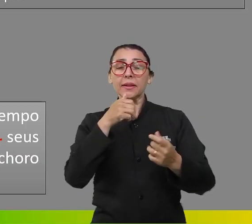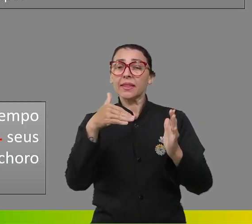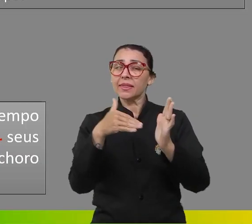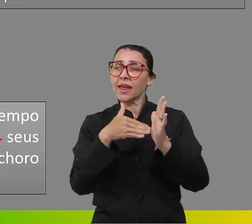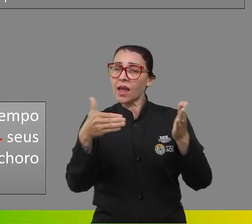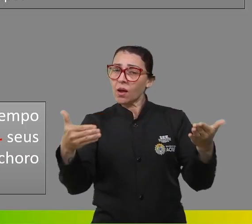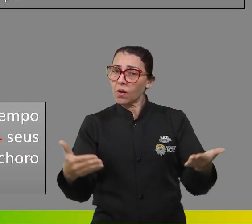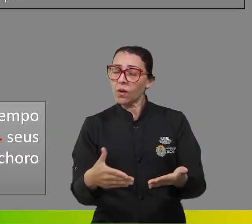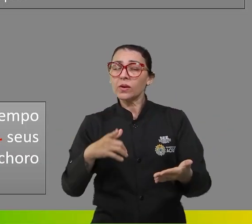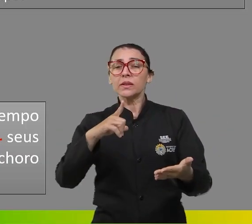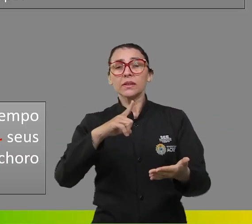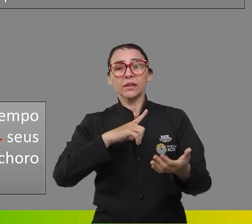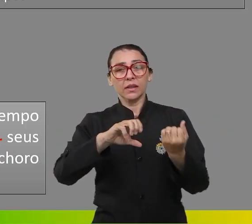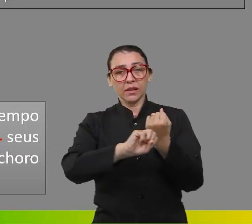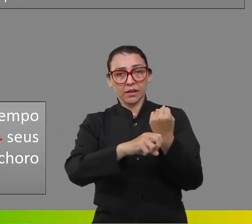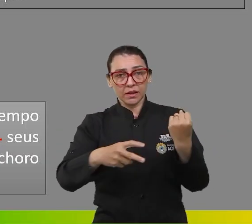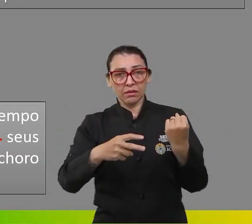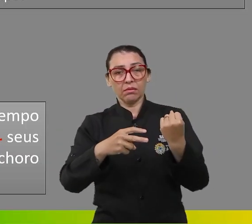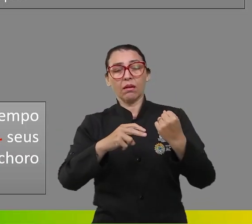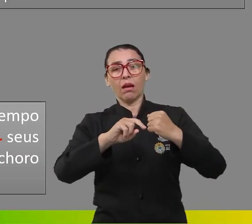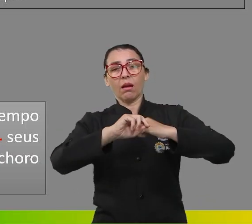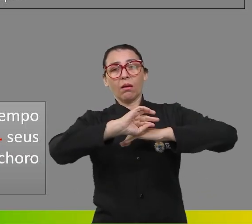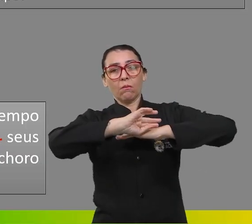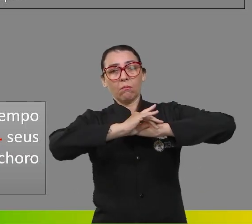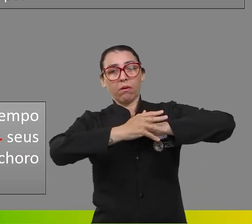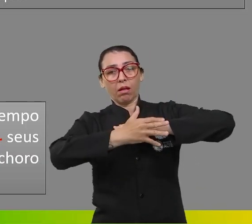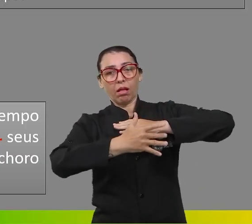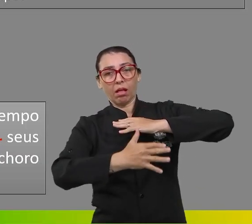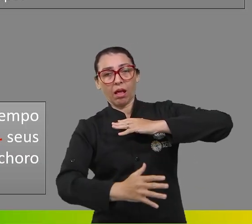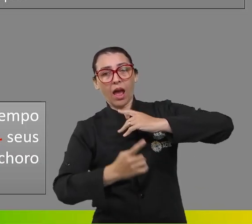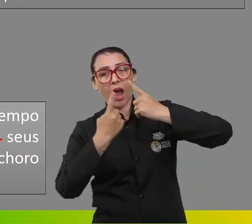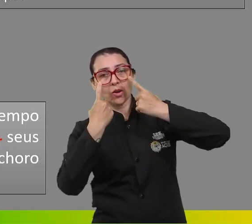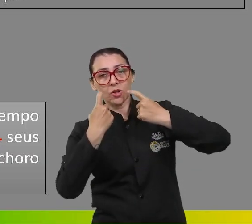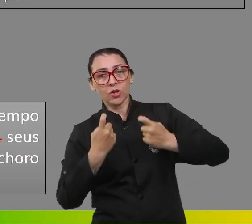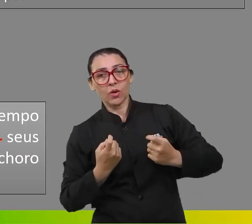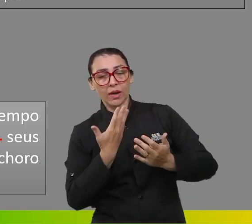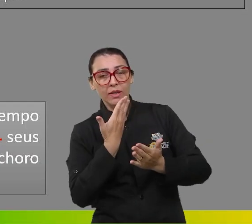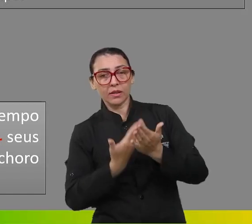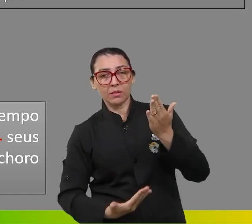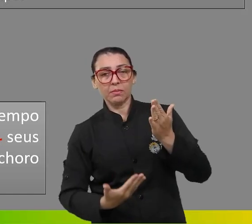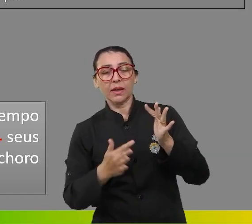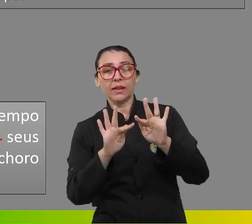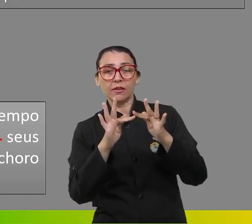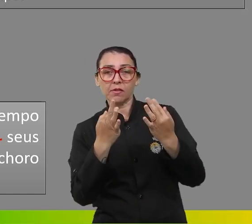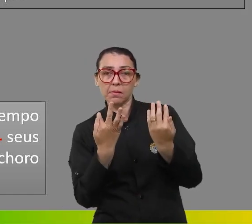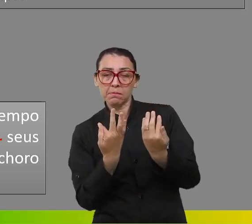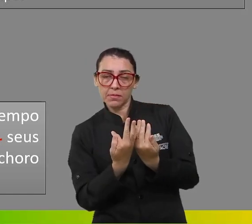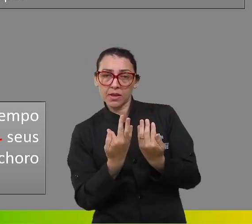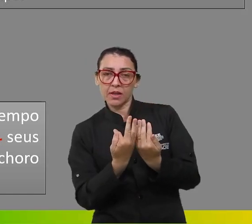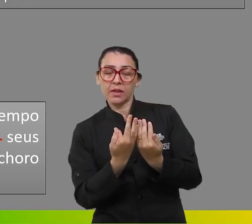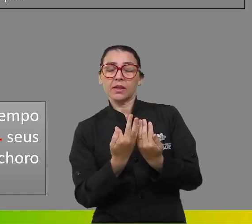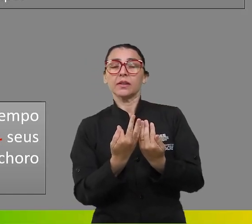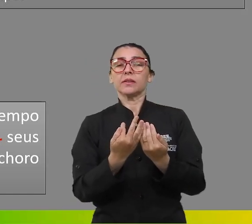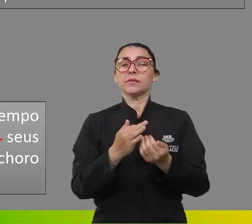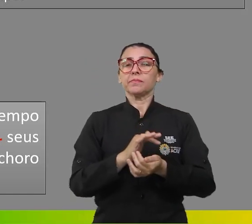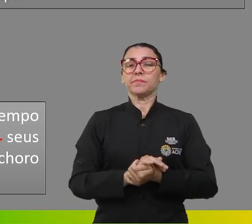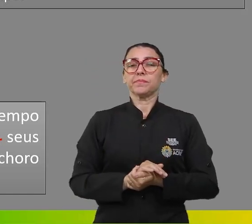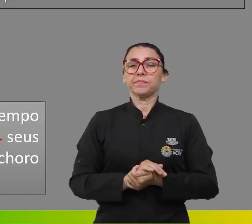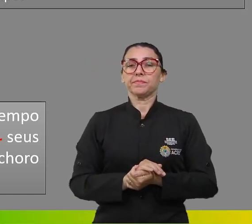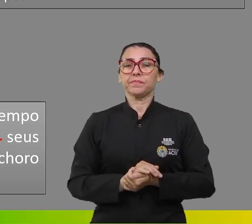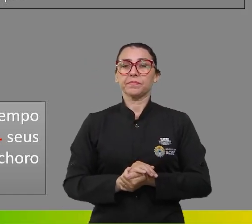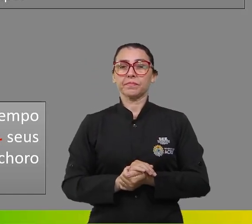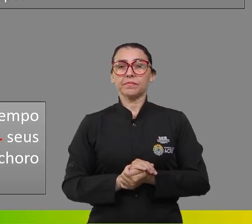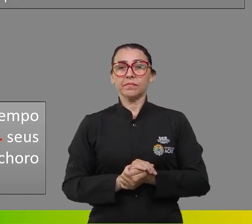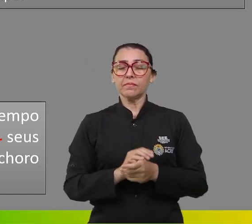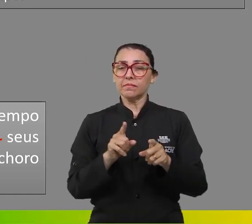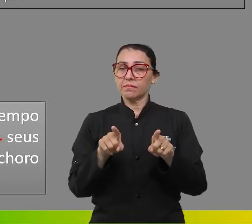sentidos. E as escadarias pingando a água simulam o choro da perda por tantas vítimas. Essa intervenção